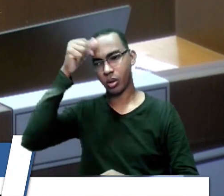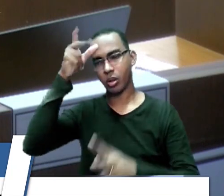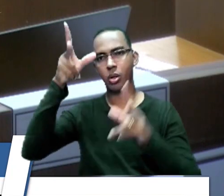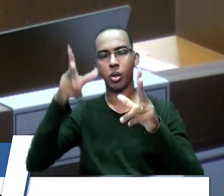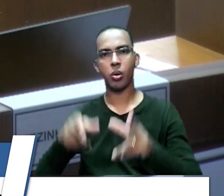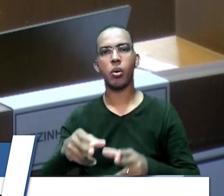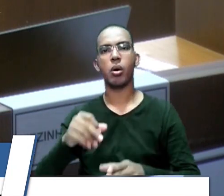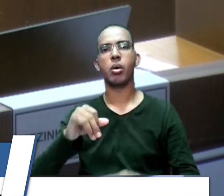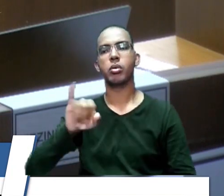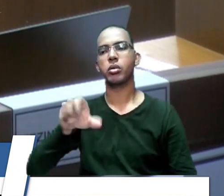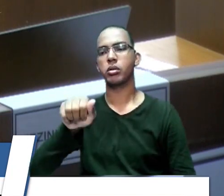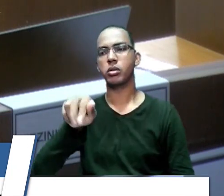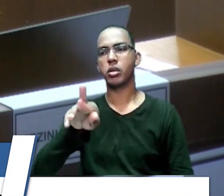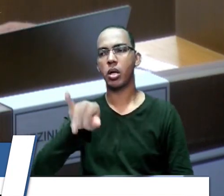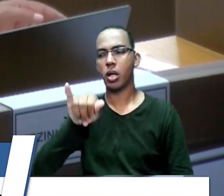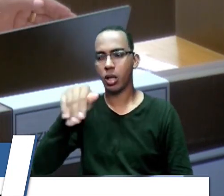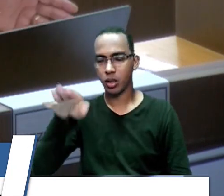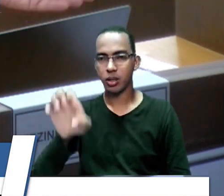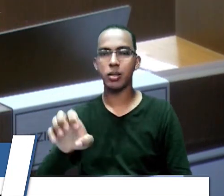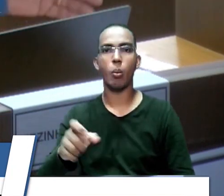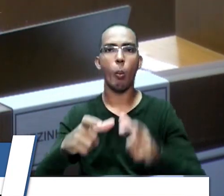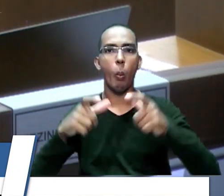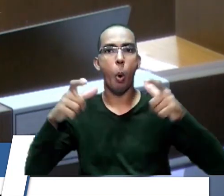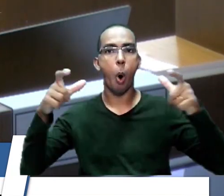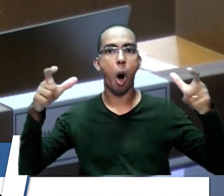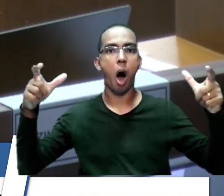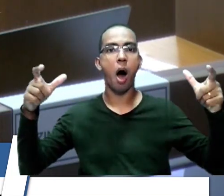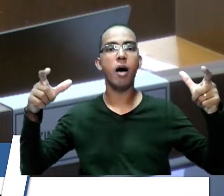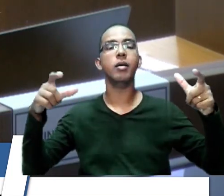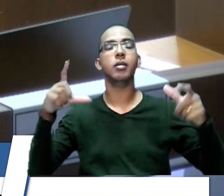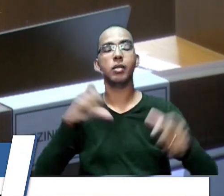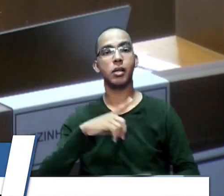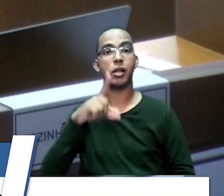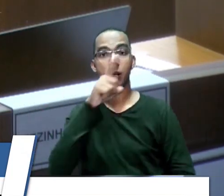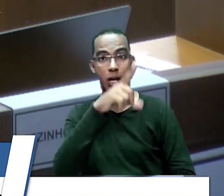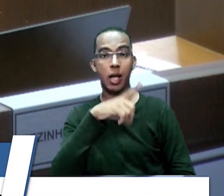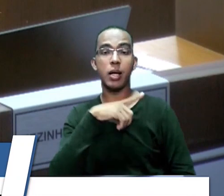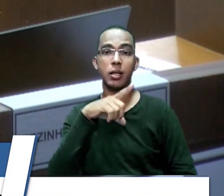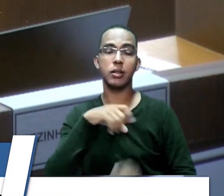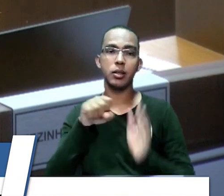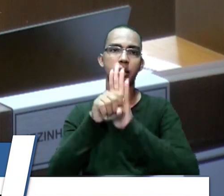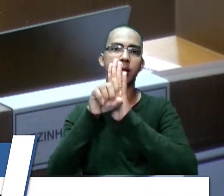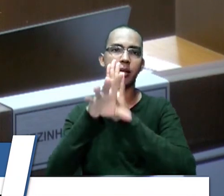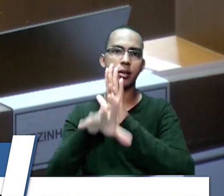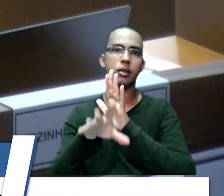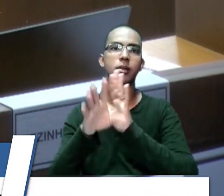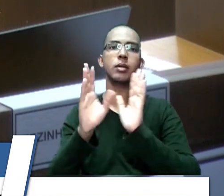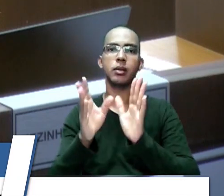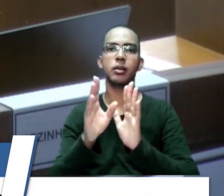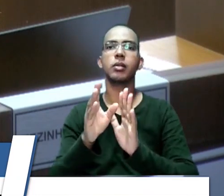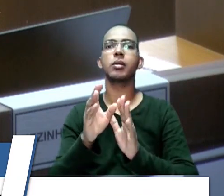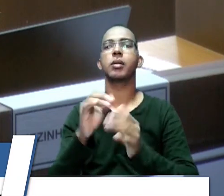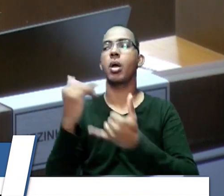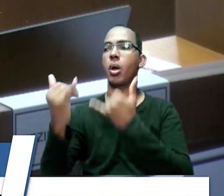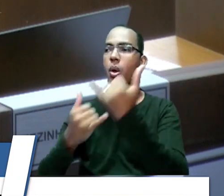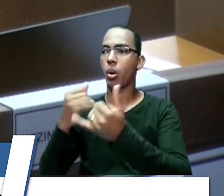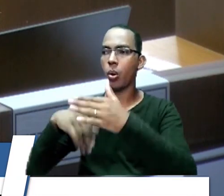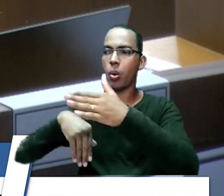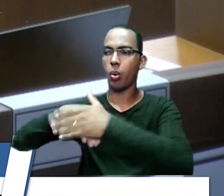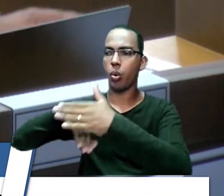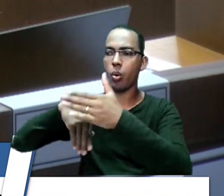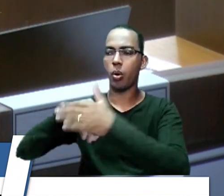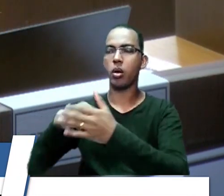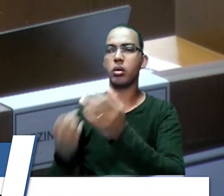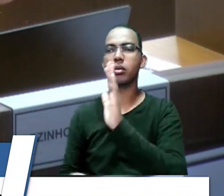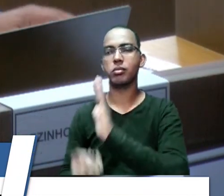área imensa, né, inclusive lá eu tenho indicação de área esportiva, né, para poder fazer uma área esportiva,